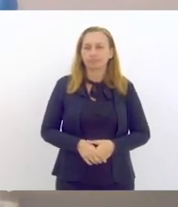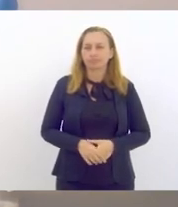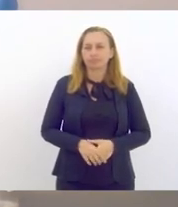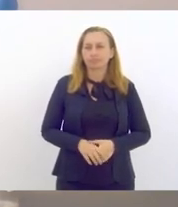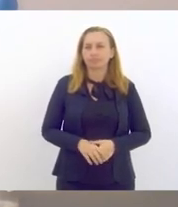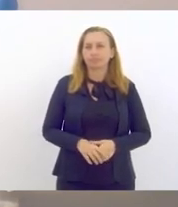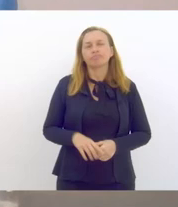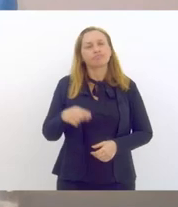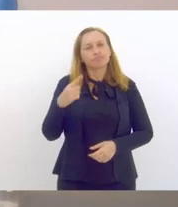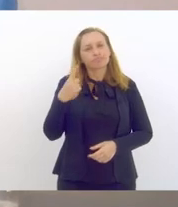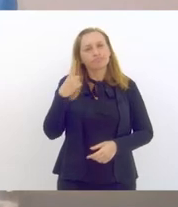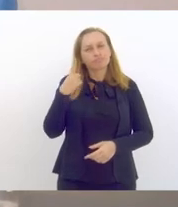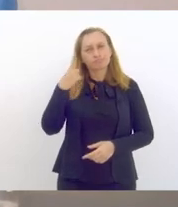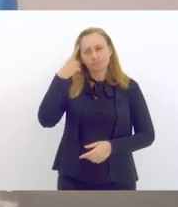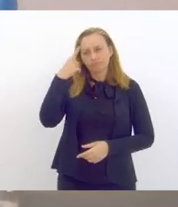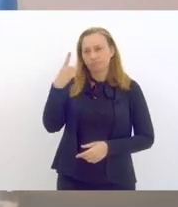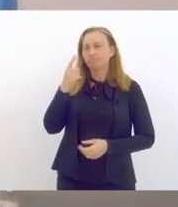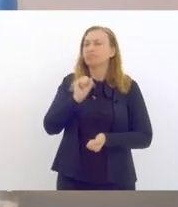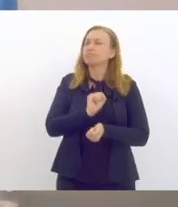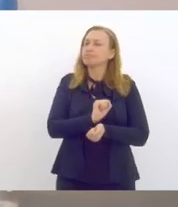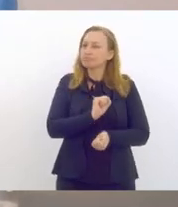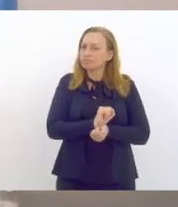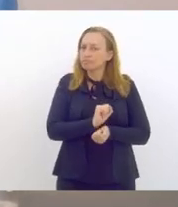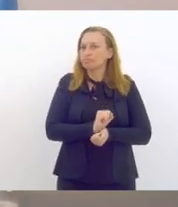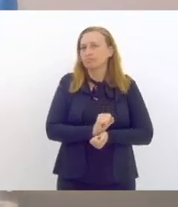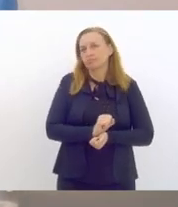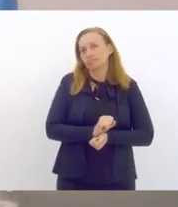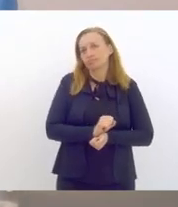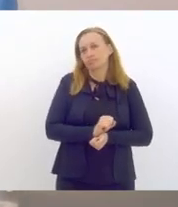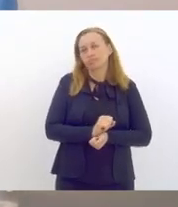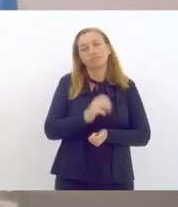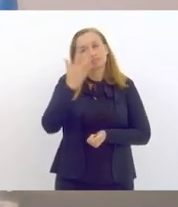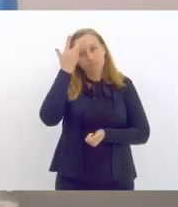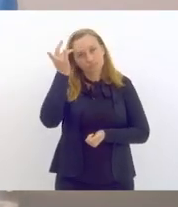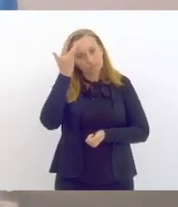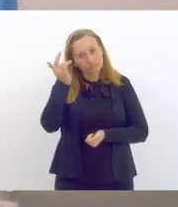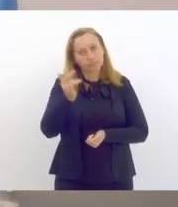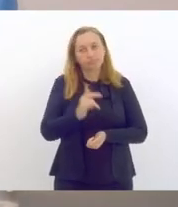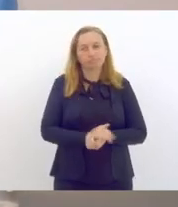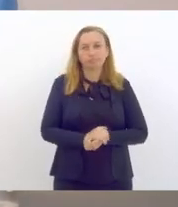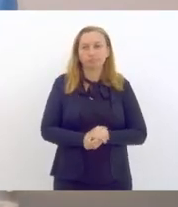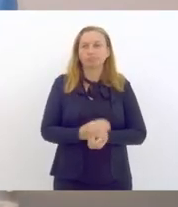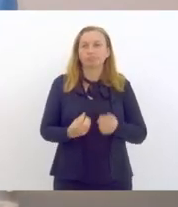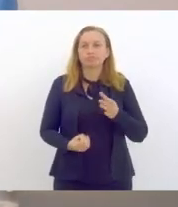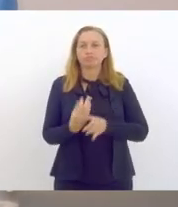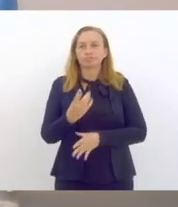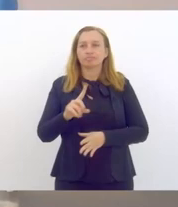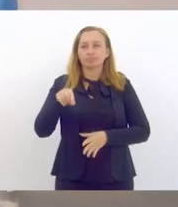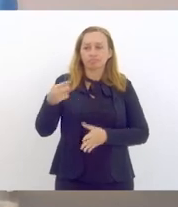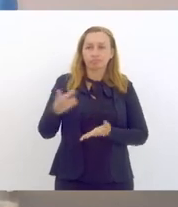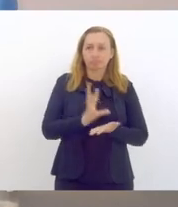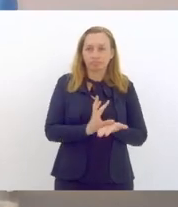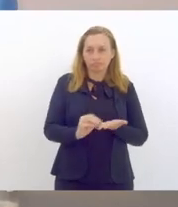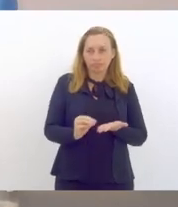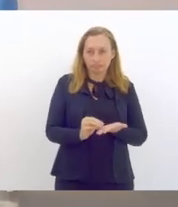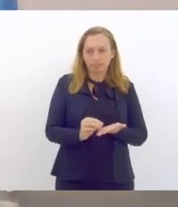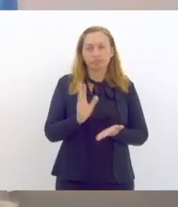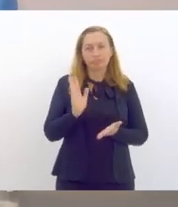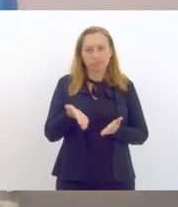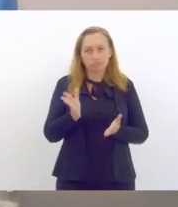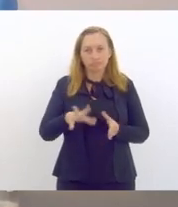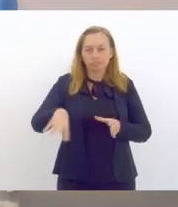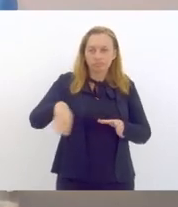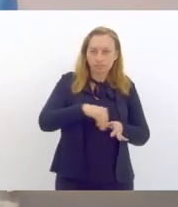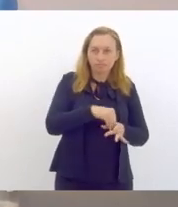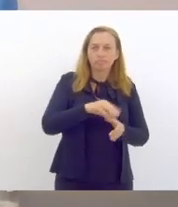não a ideia a ideia vamos aguardar a partir de amanhã eu vou produzir a próxima pauta já com